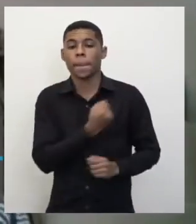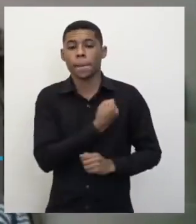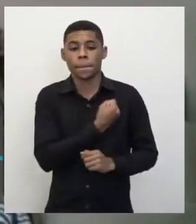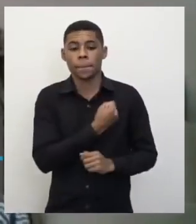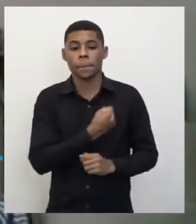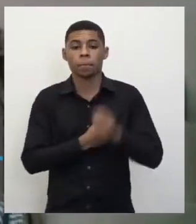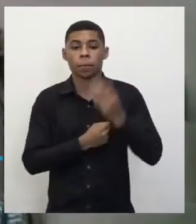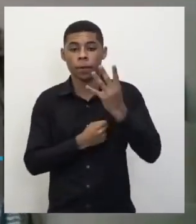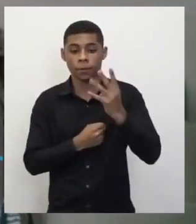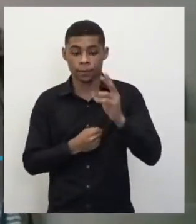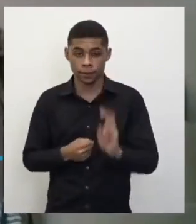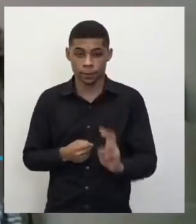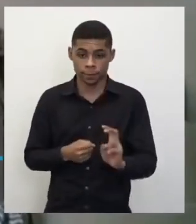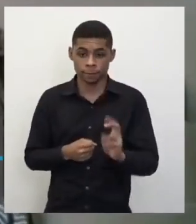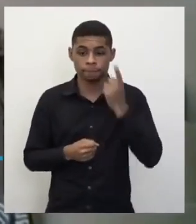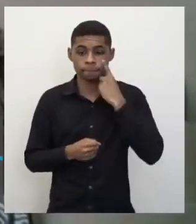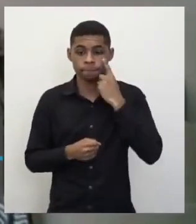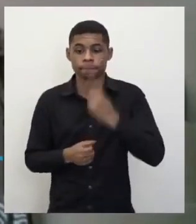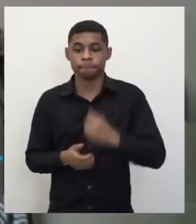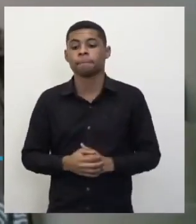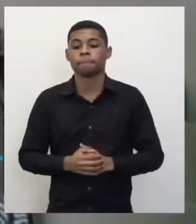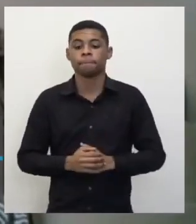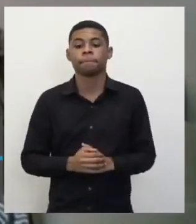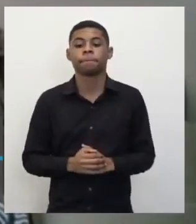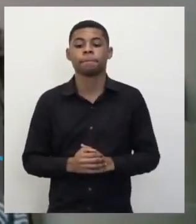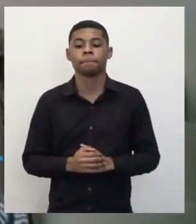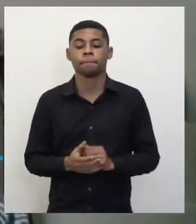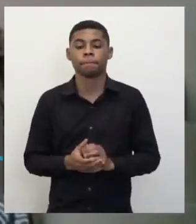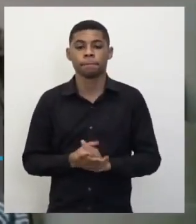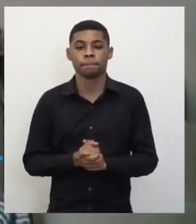Questões 4 e 5. Vamos lá agora?